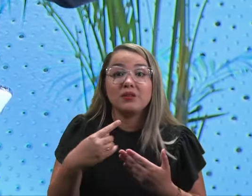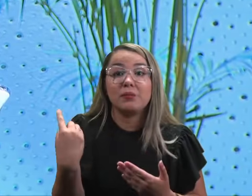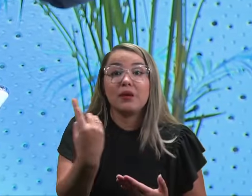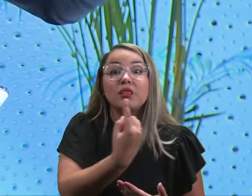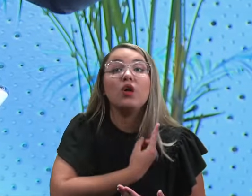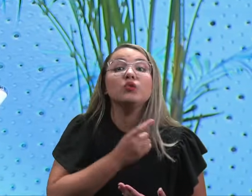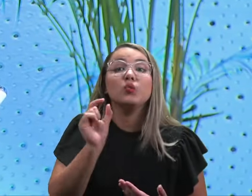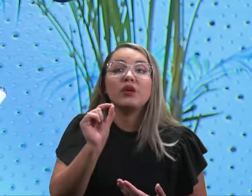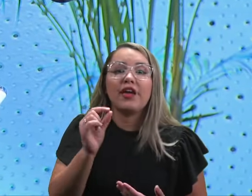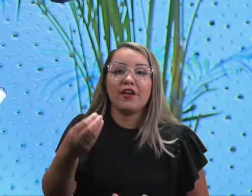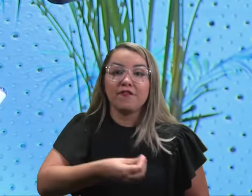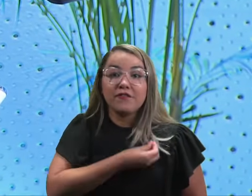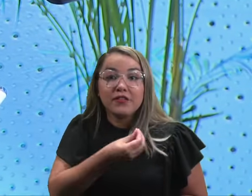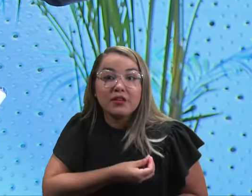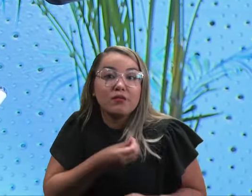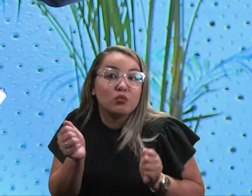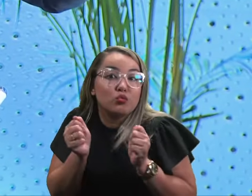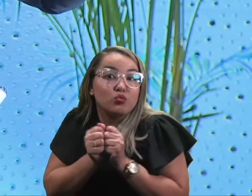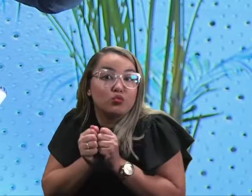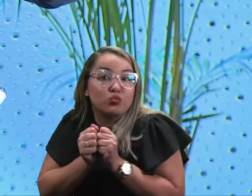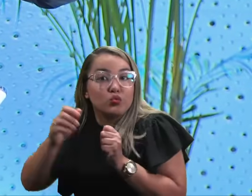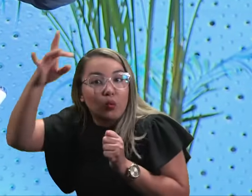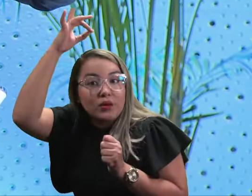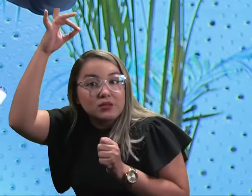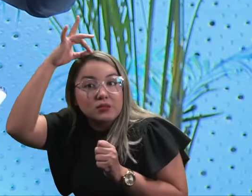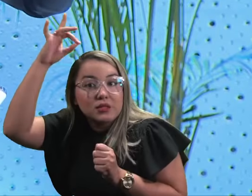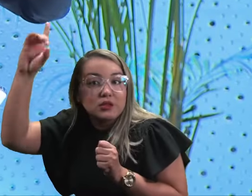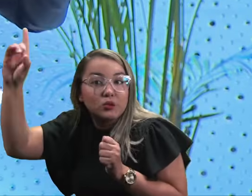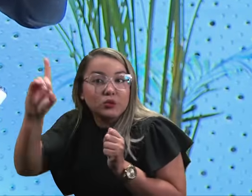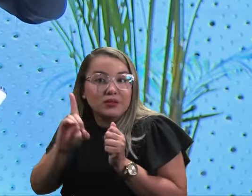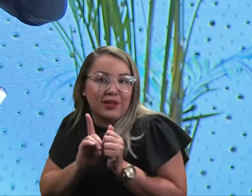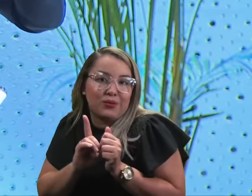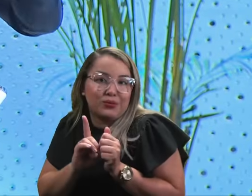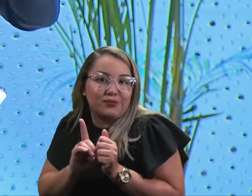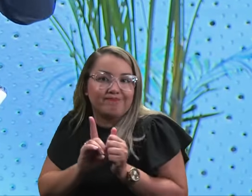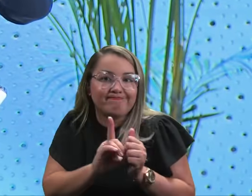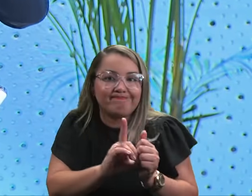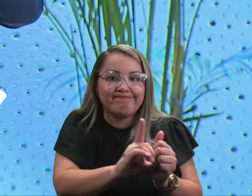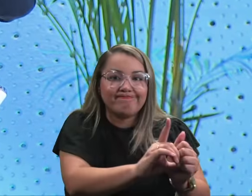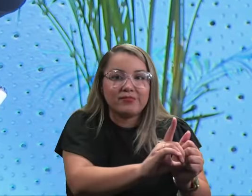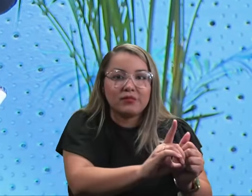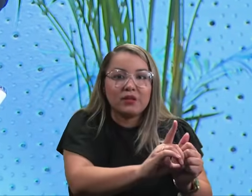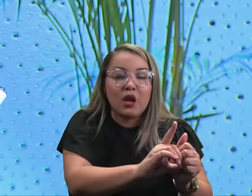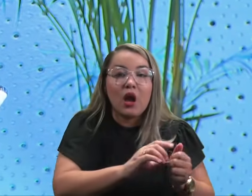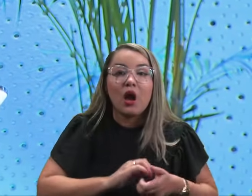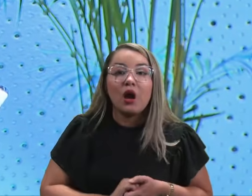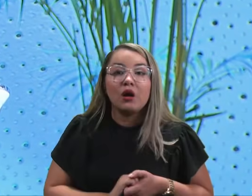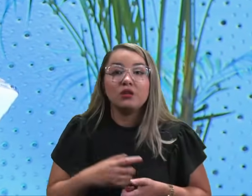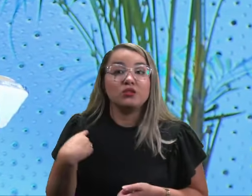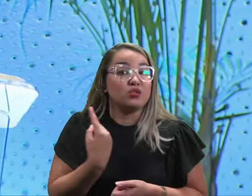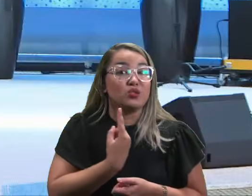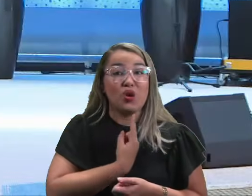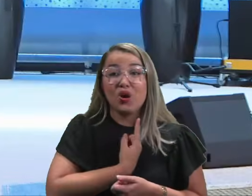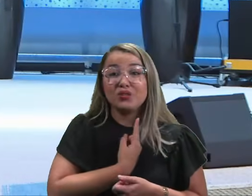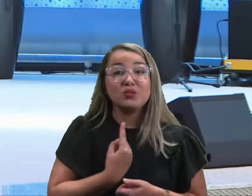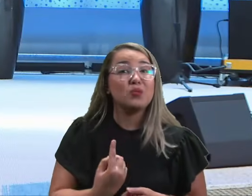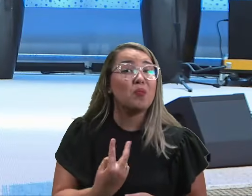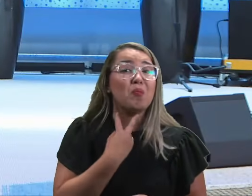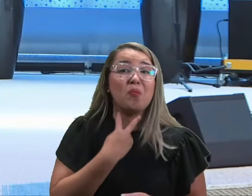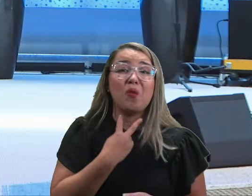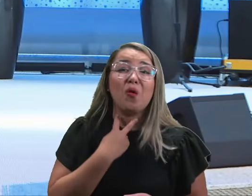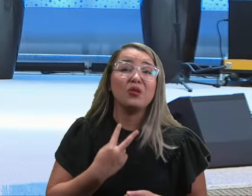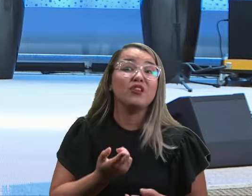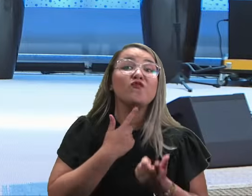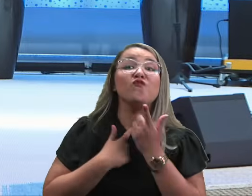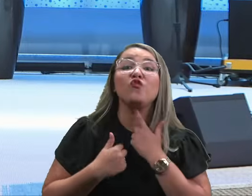no Espírito. Se nós vivermos no Espírito, nós não satisfaremos os desejos da